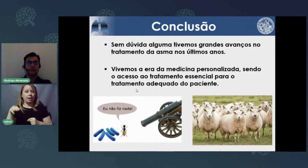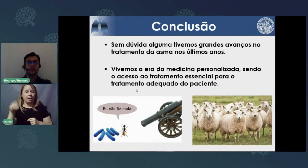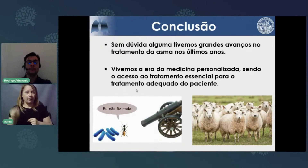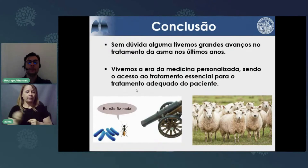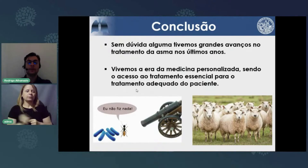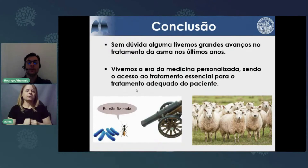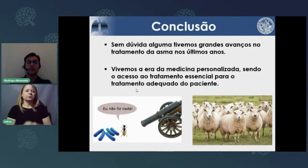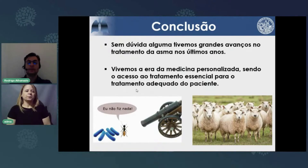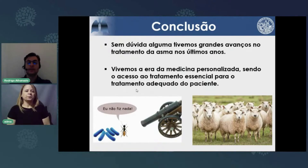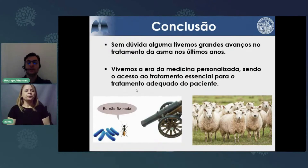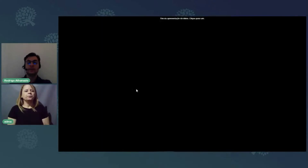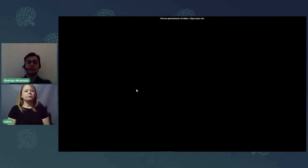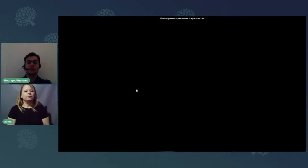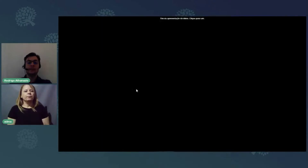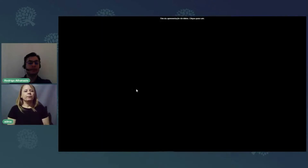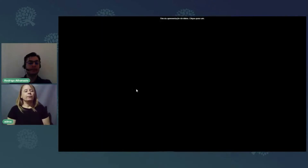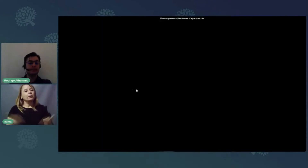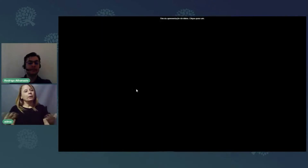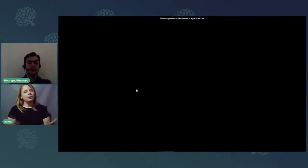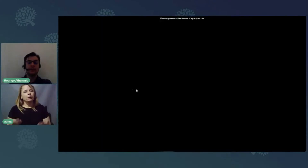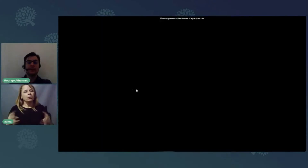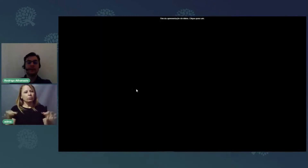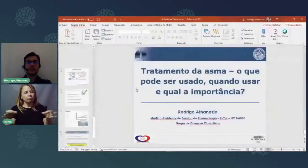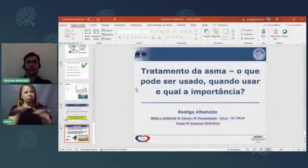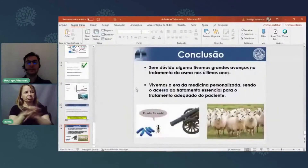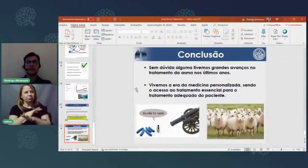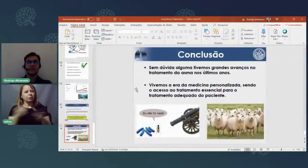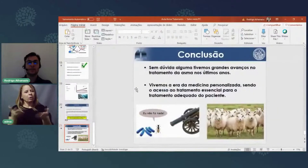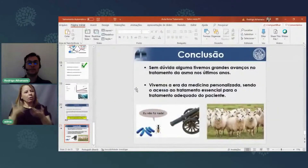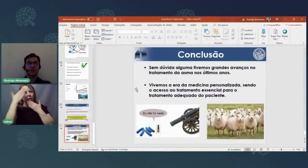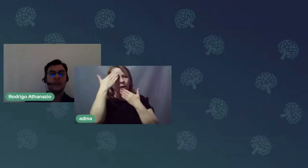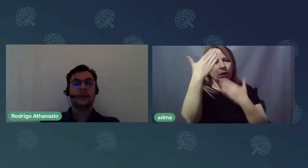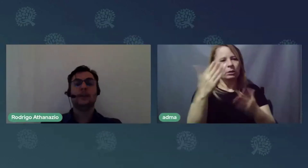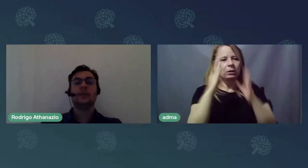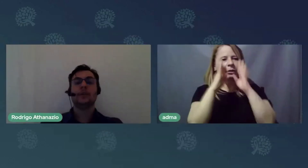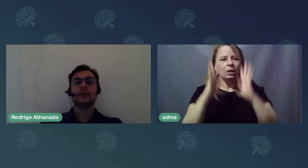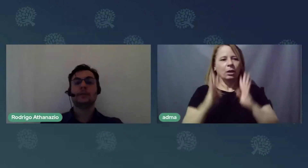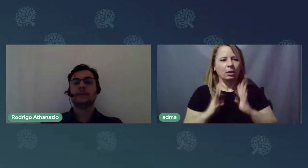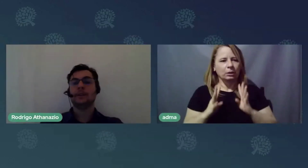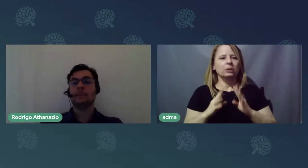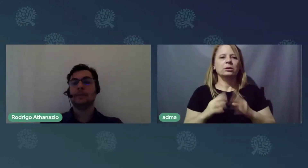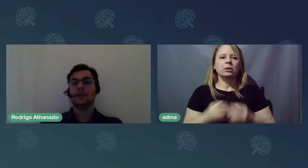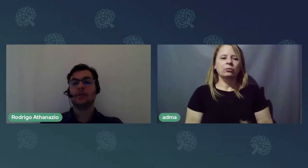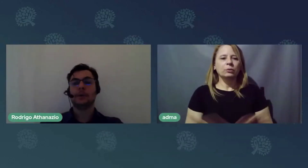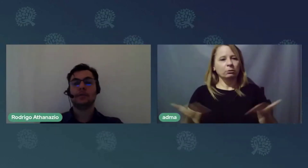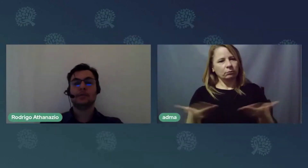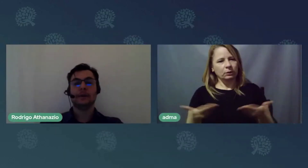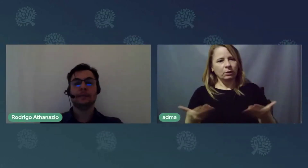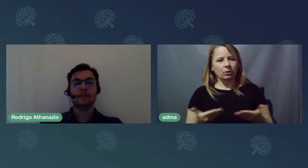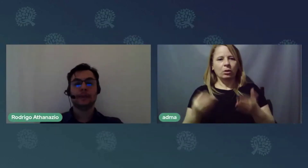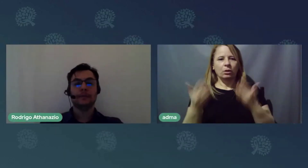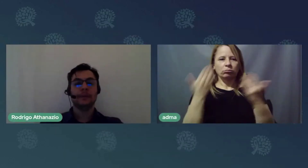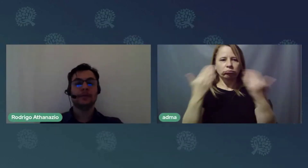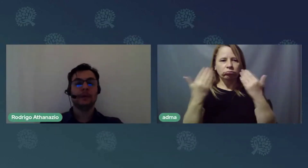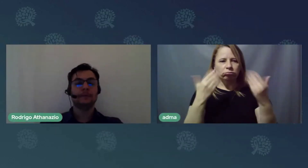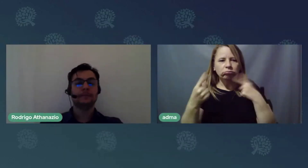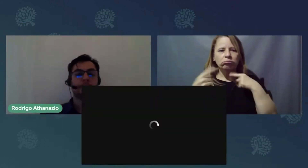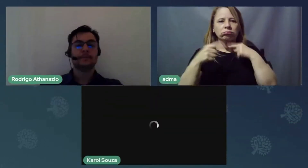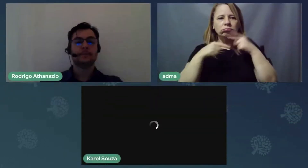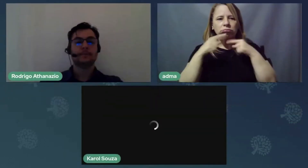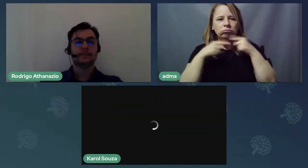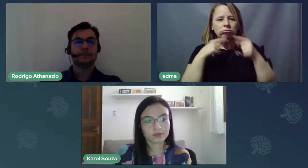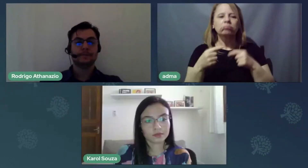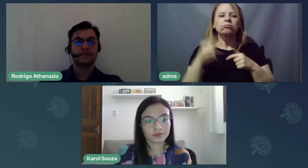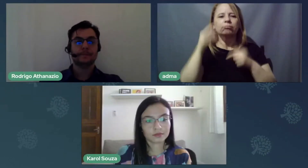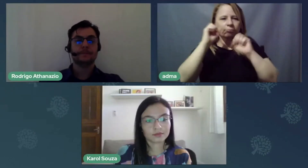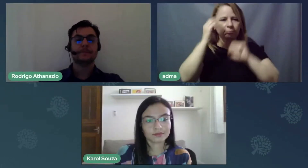prazo. Com isso aqui eu termino a apresentação, agradeço a atenção a todos e fico à disposição aí para tirar alguma dúvida eventual.